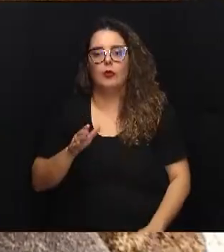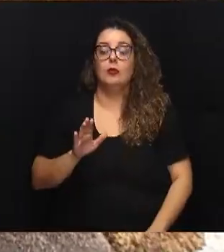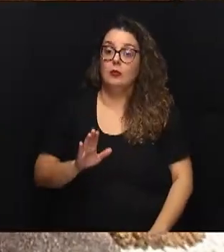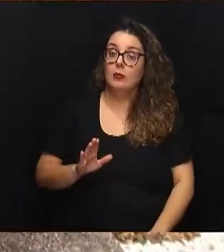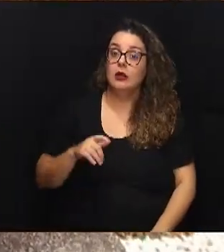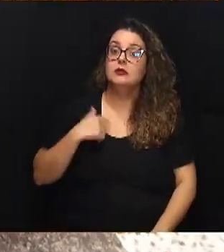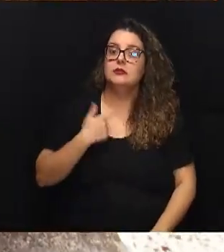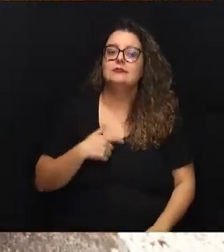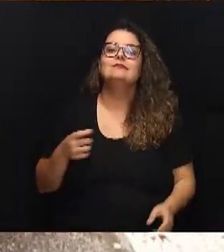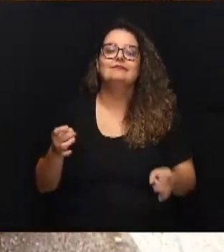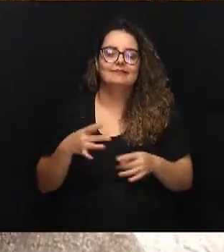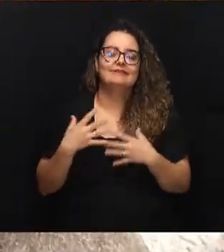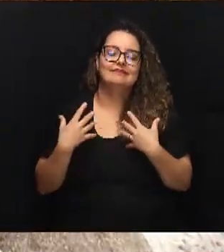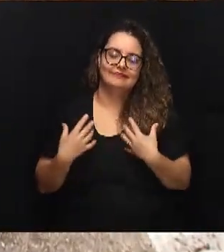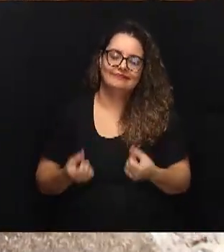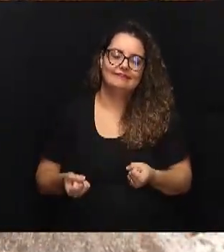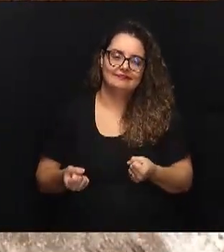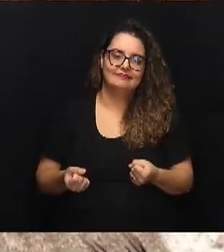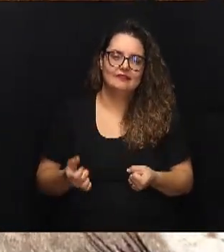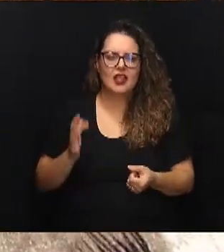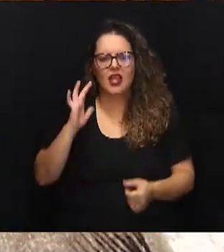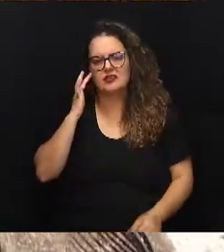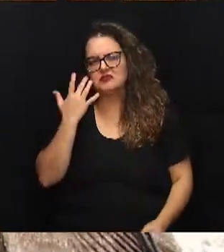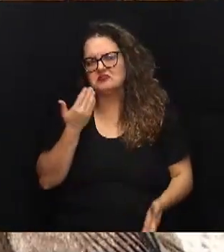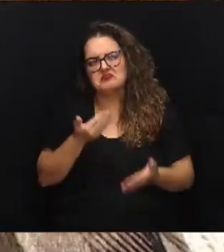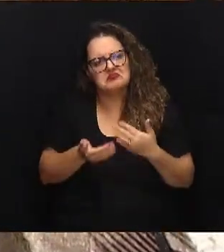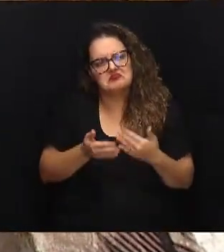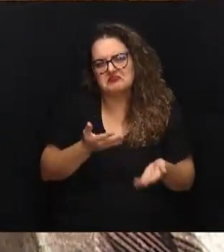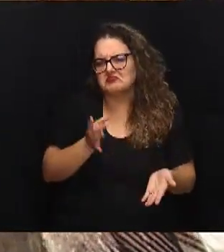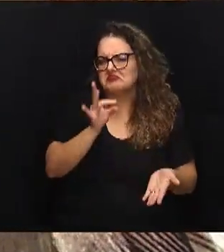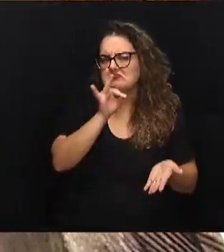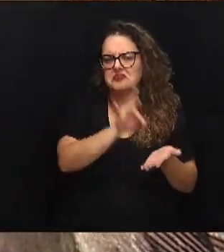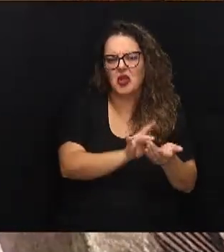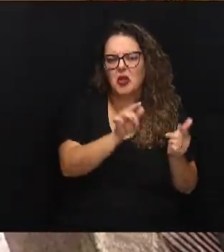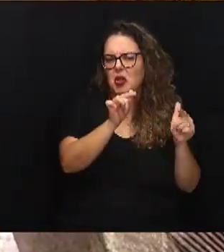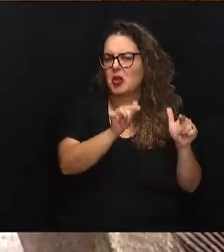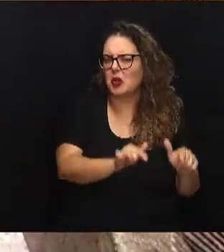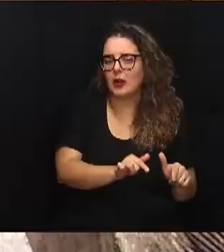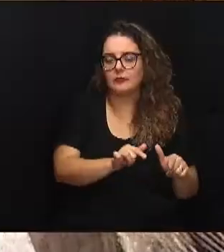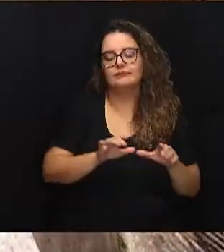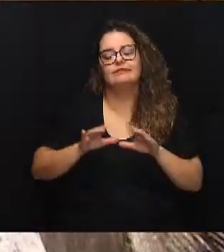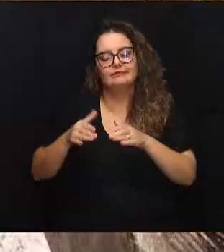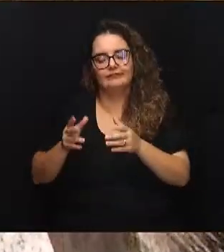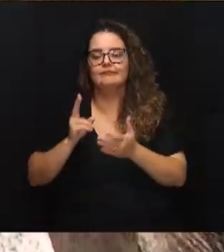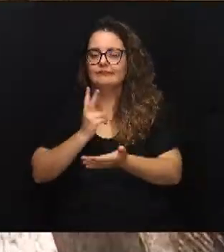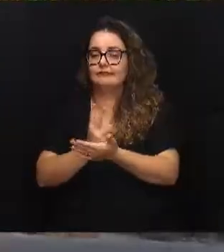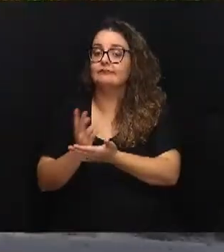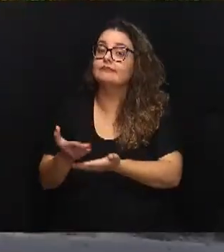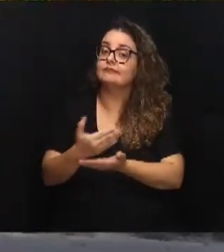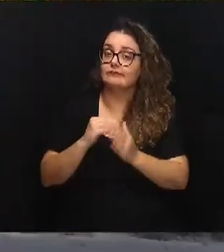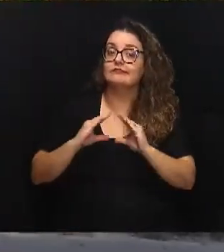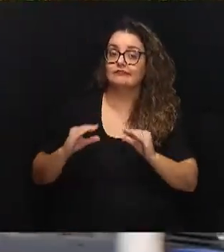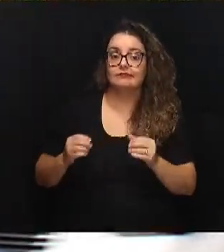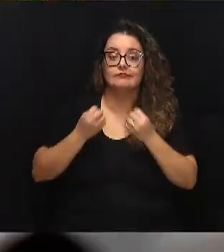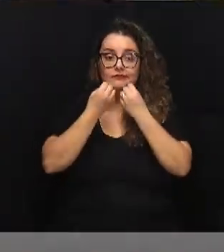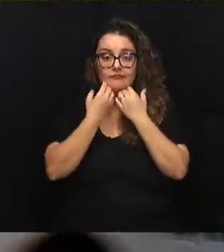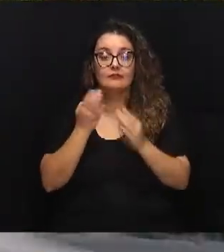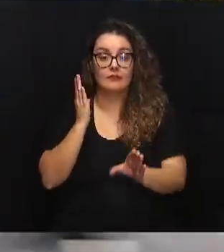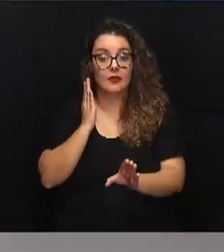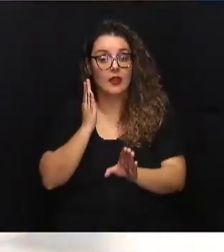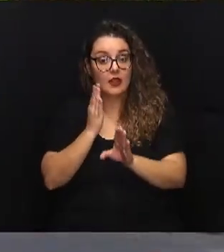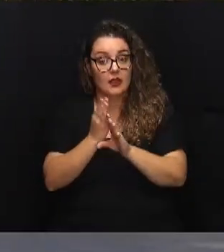estamos prontos para receber. Acho que independente assim, da origem, a equipe sempre acolhe muito bem e aí